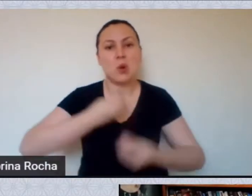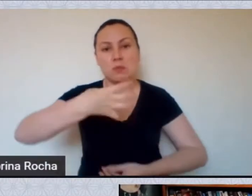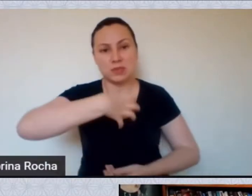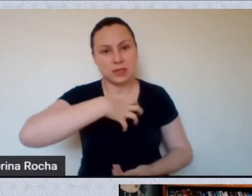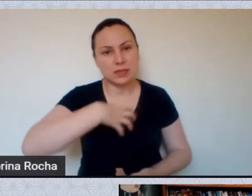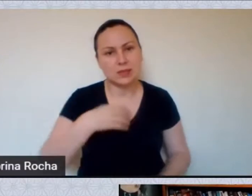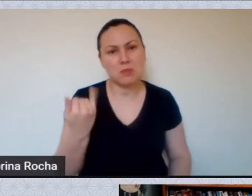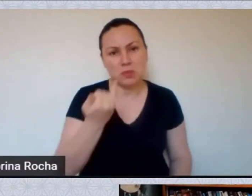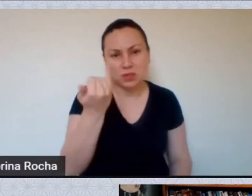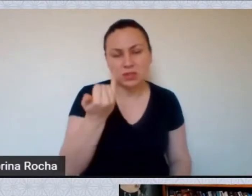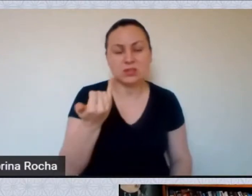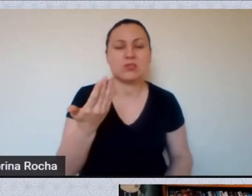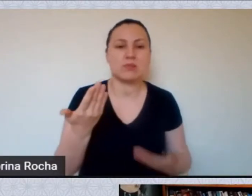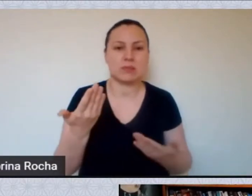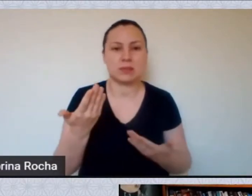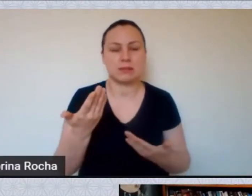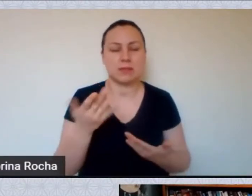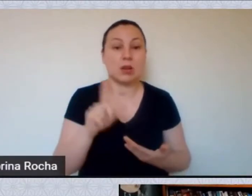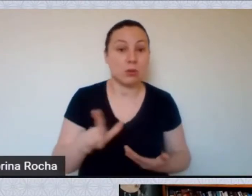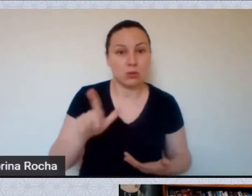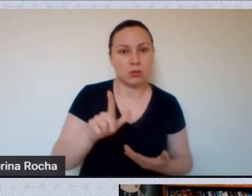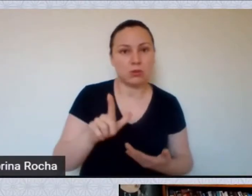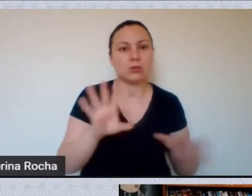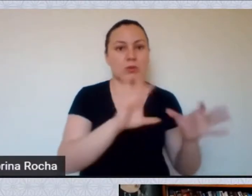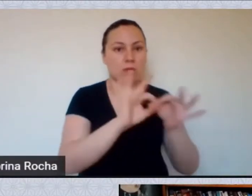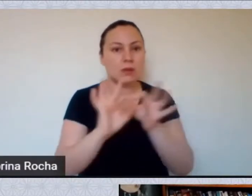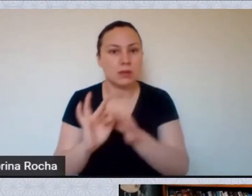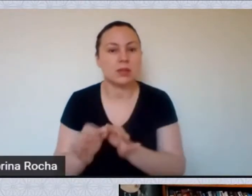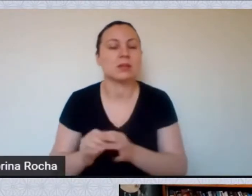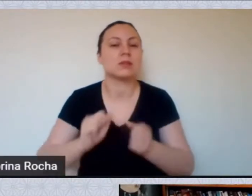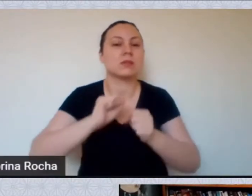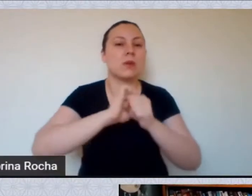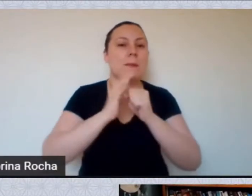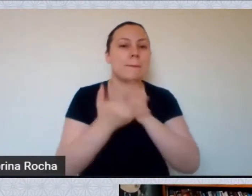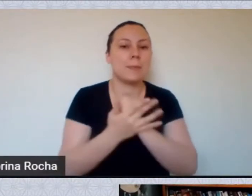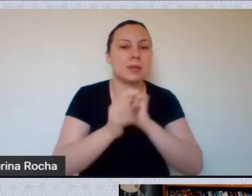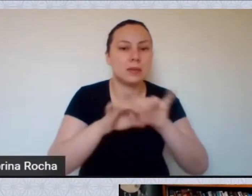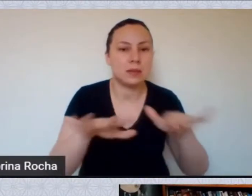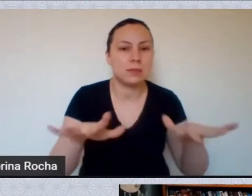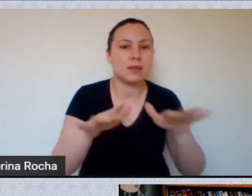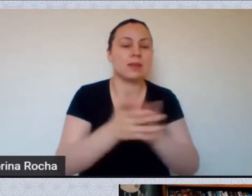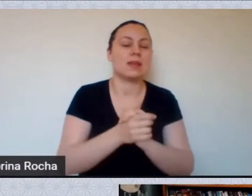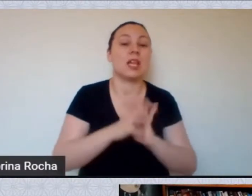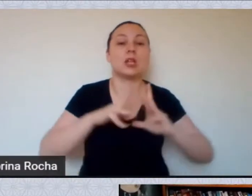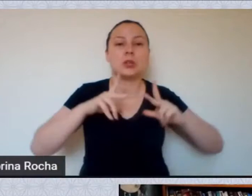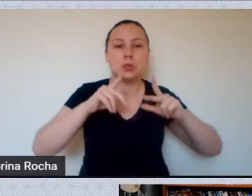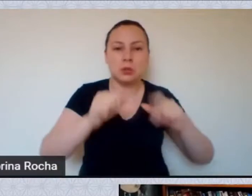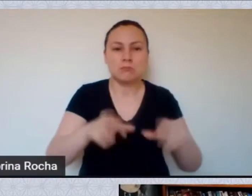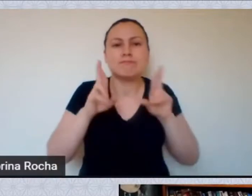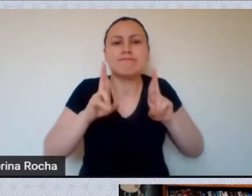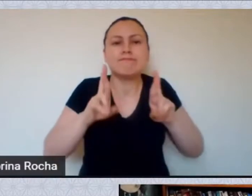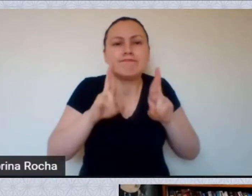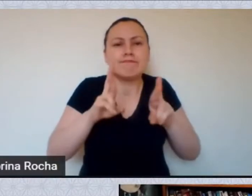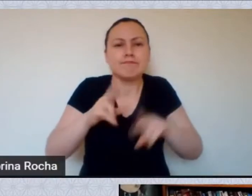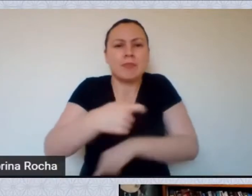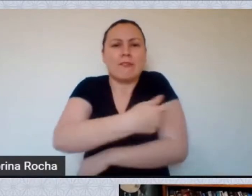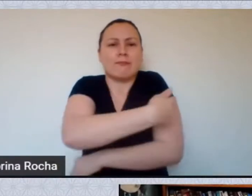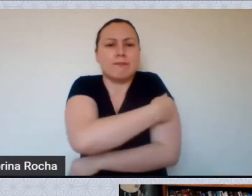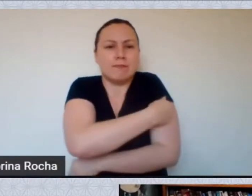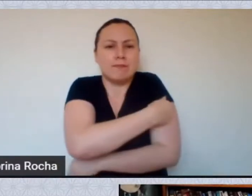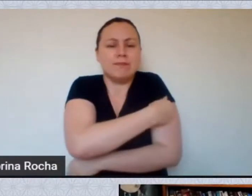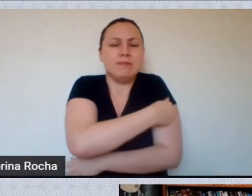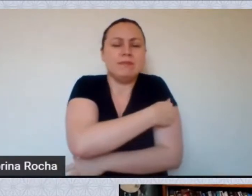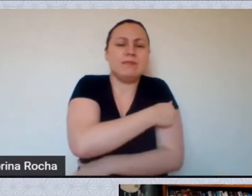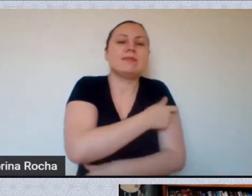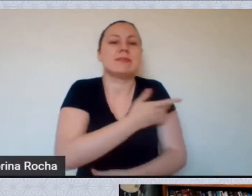de pandemia, e enfim. Basta dizer que estamos todos à espera de uma vacina, né, que virá da ciência,